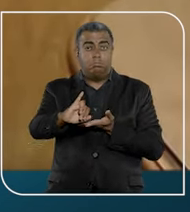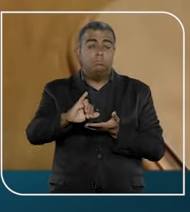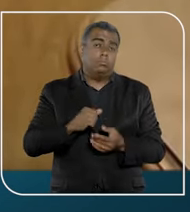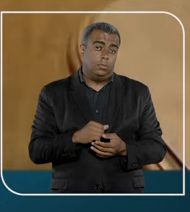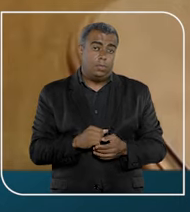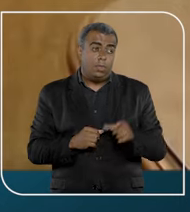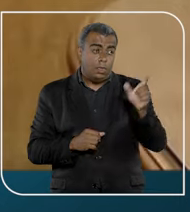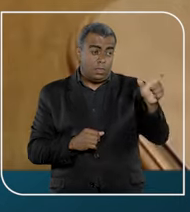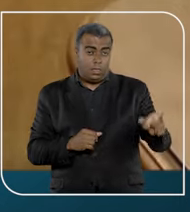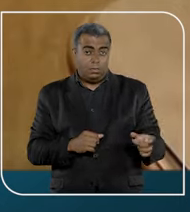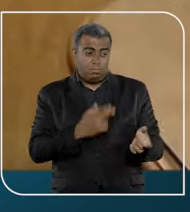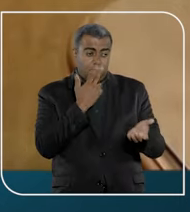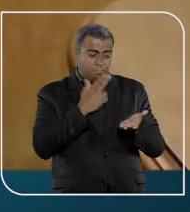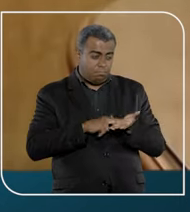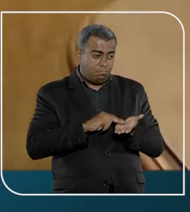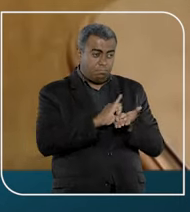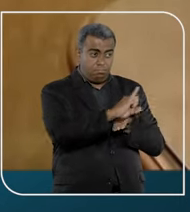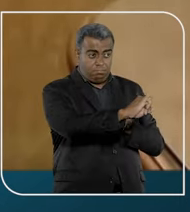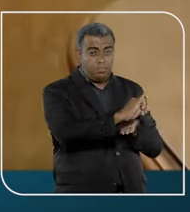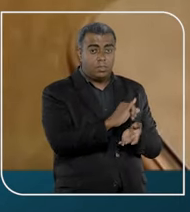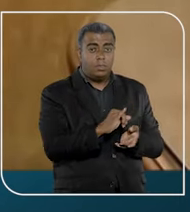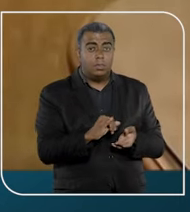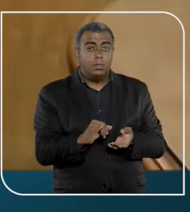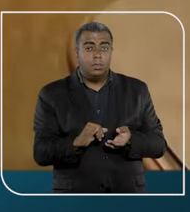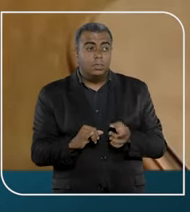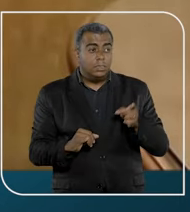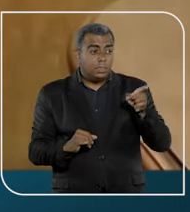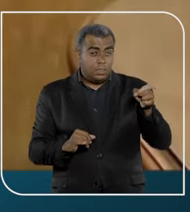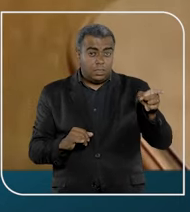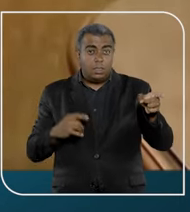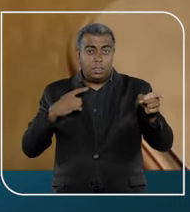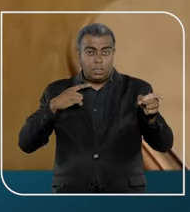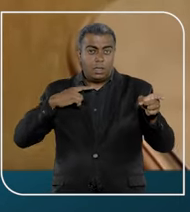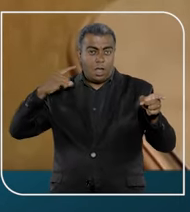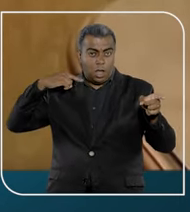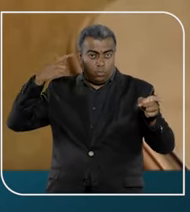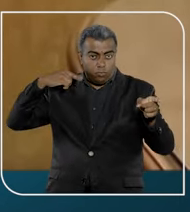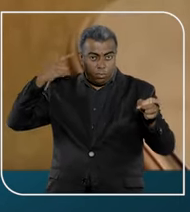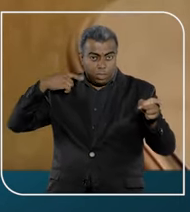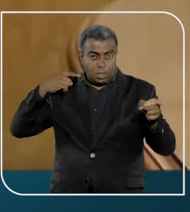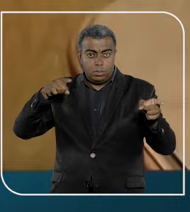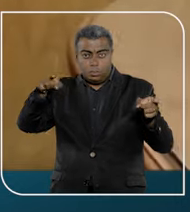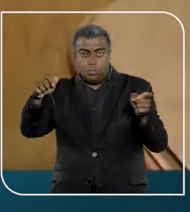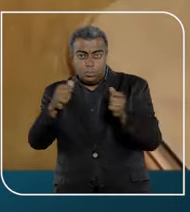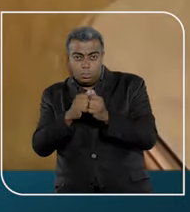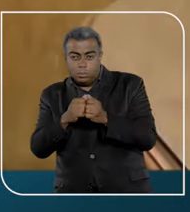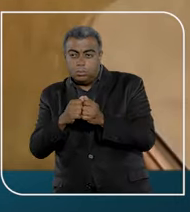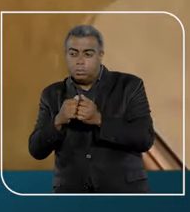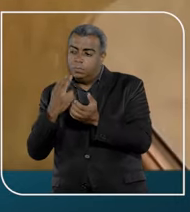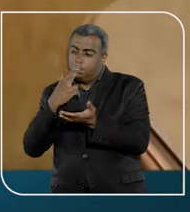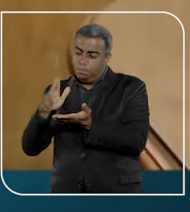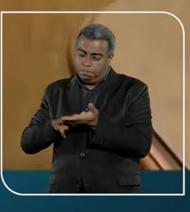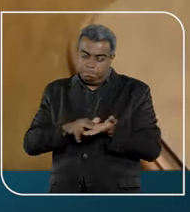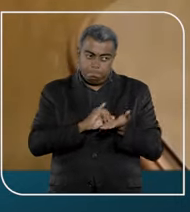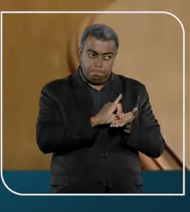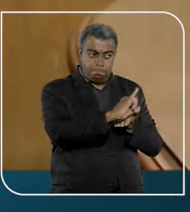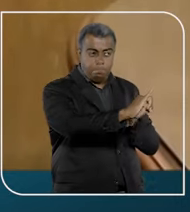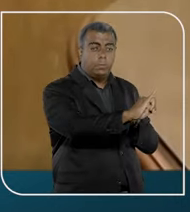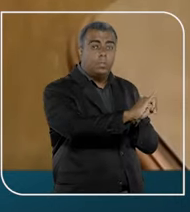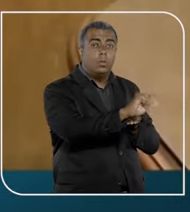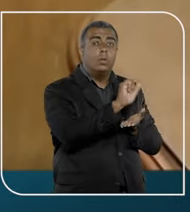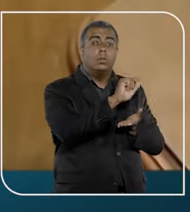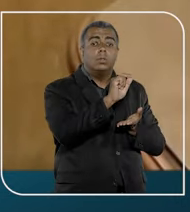intimação do devedor. Então vamos lá. Se o devedor tiver advogado constituído nos autos,